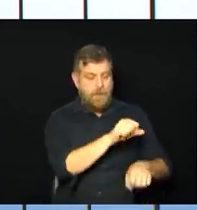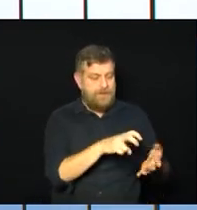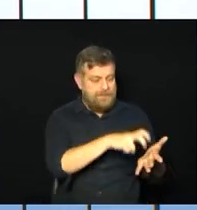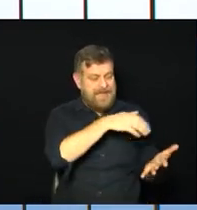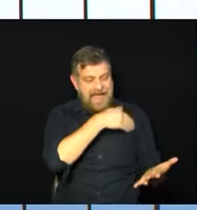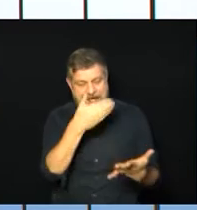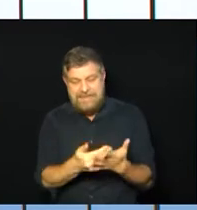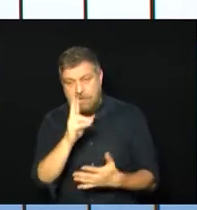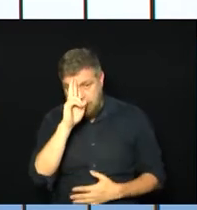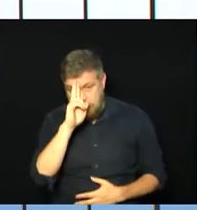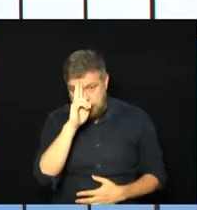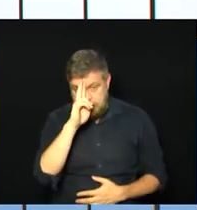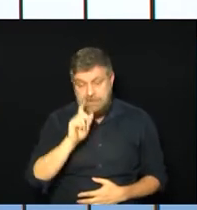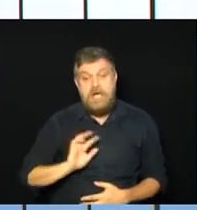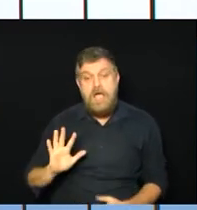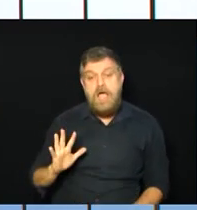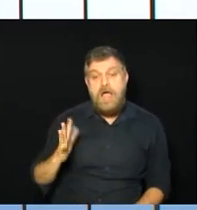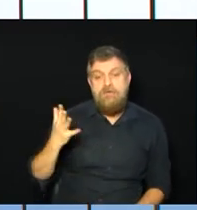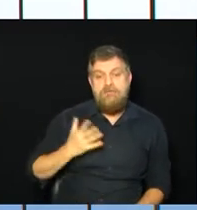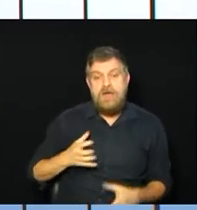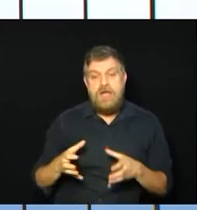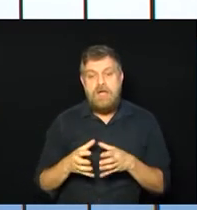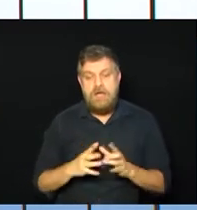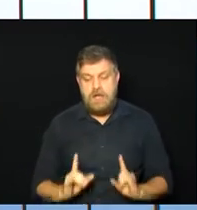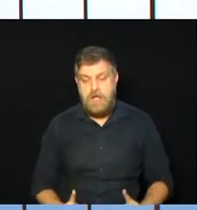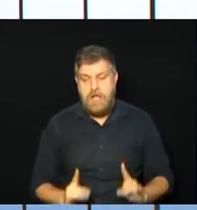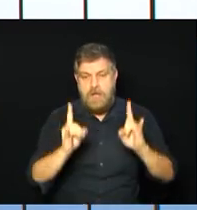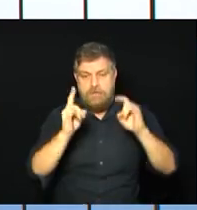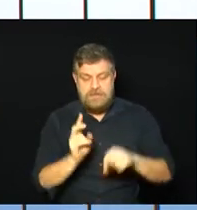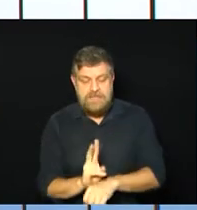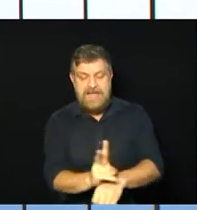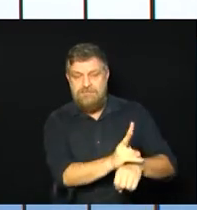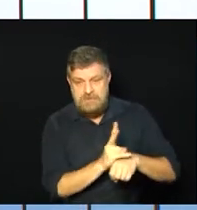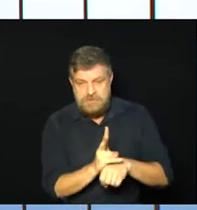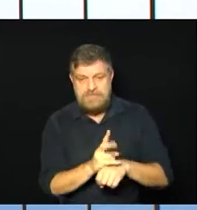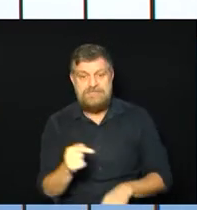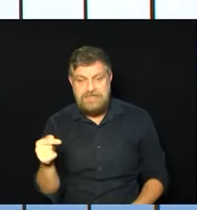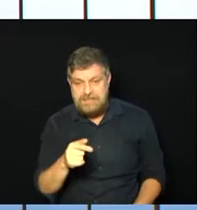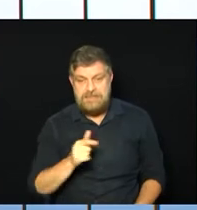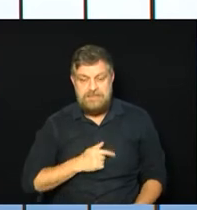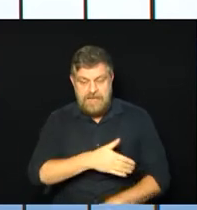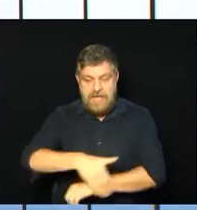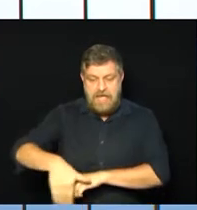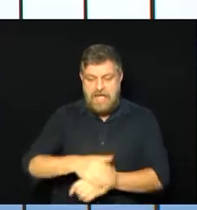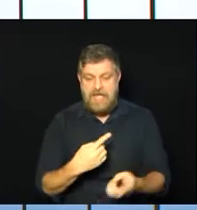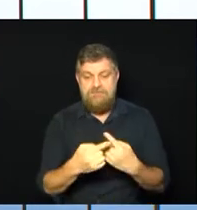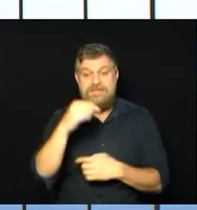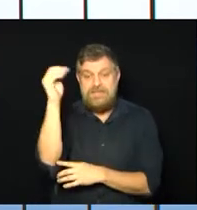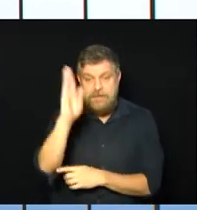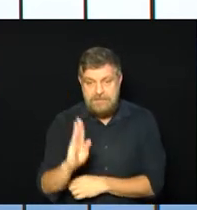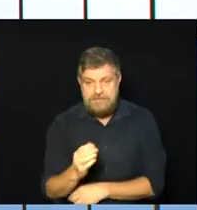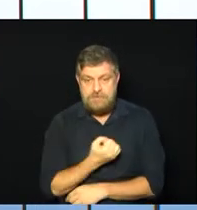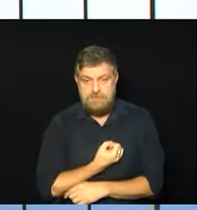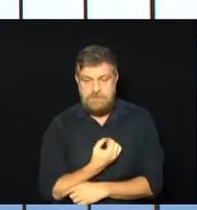ao meio-dia, vai acontecer um plantão no prédio da Vigilância Epidemiológica, que fica na Avenida Brasil,